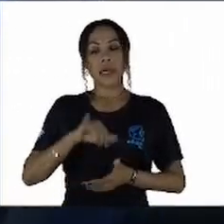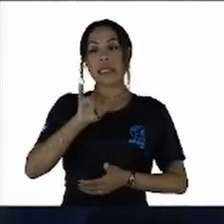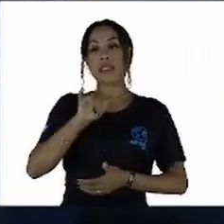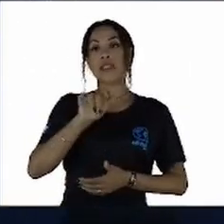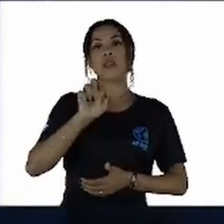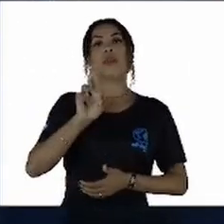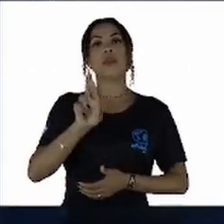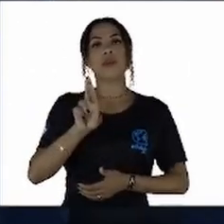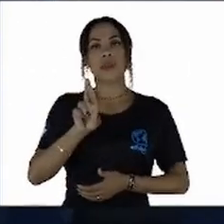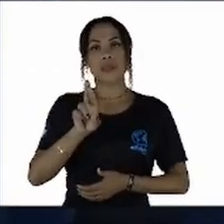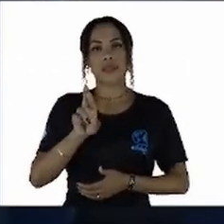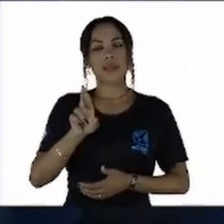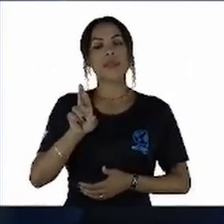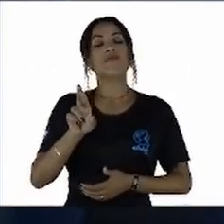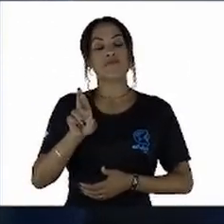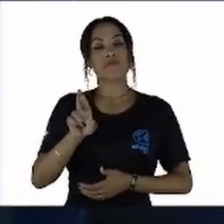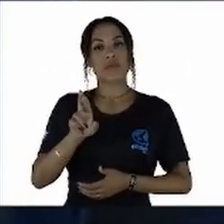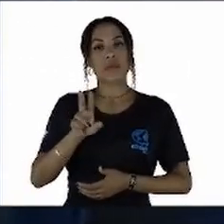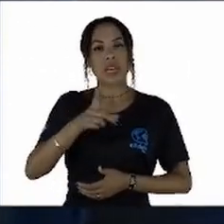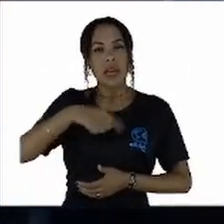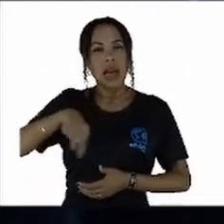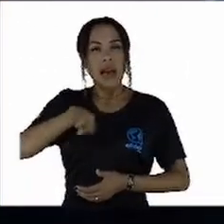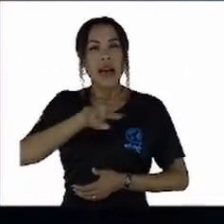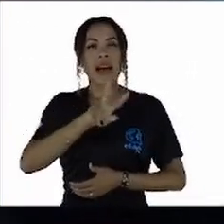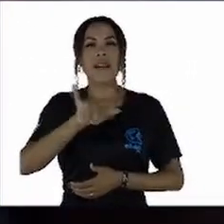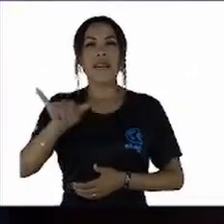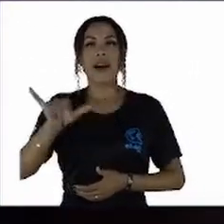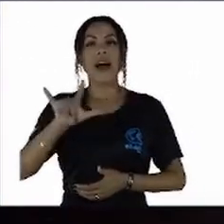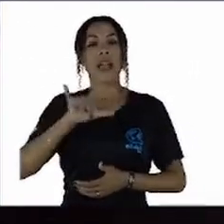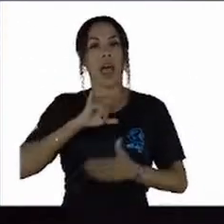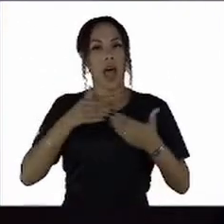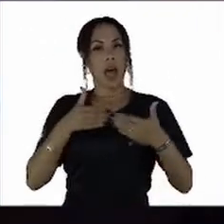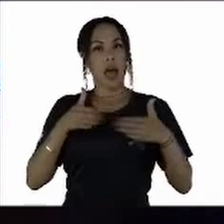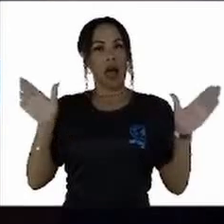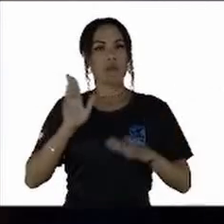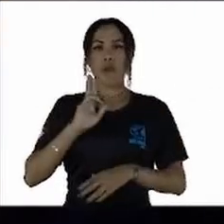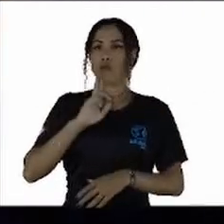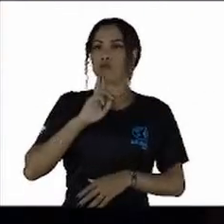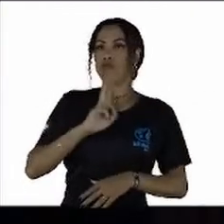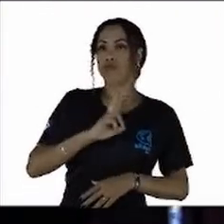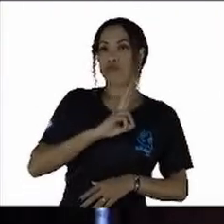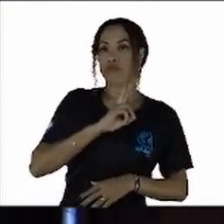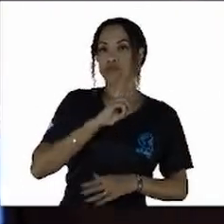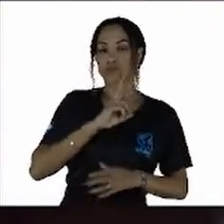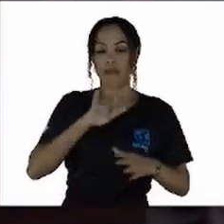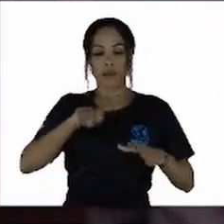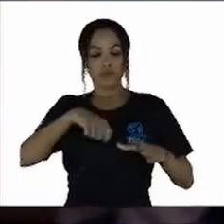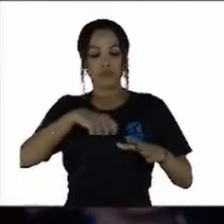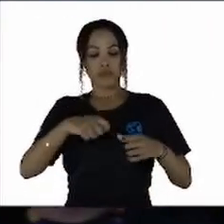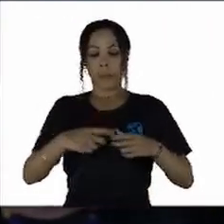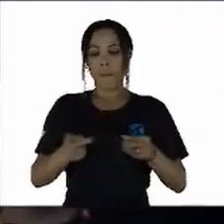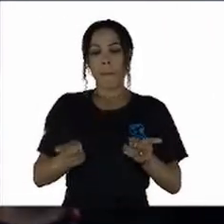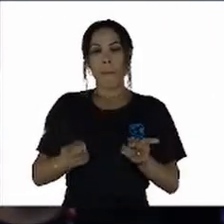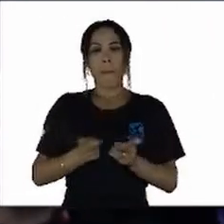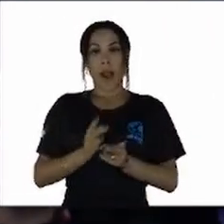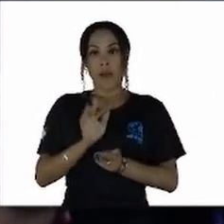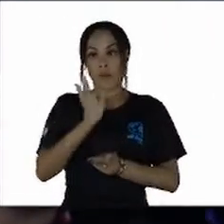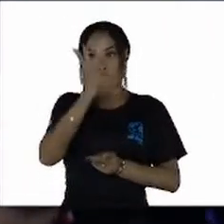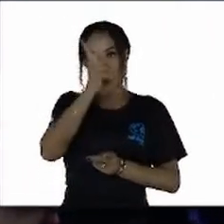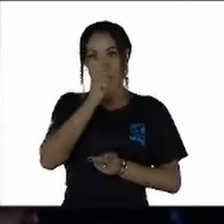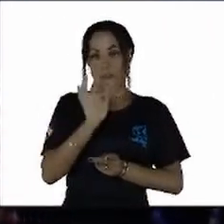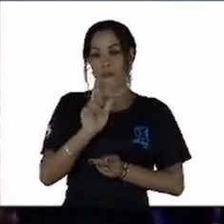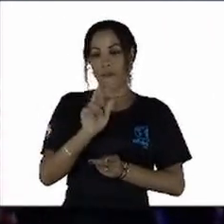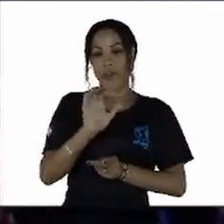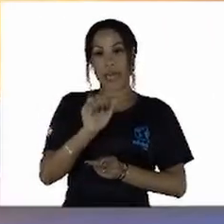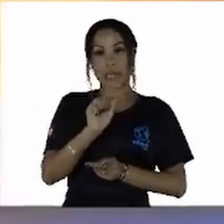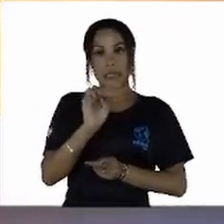Igor. Nós vamos ter um restaurante, vamos fazer um fricassê, vamos trabalhar gastronomia, vamos